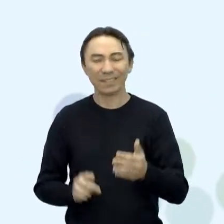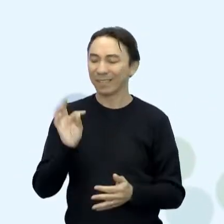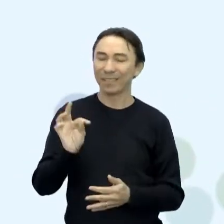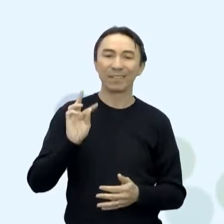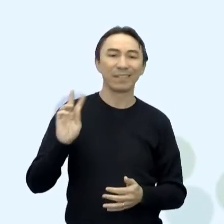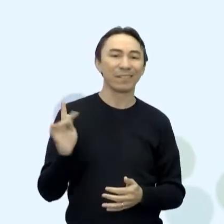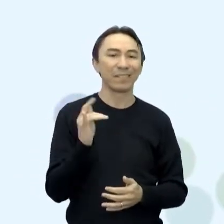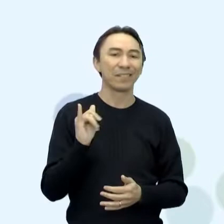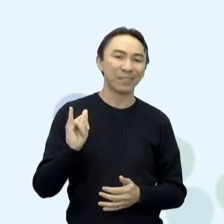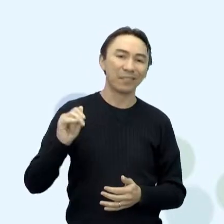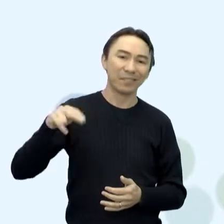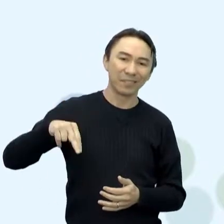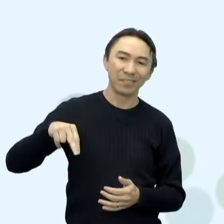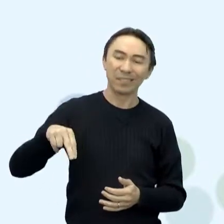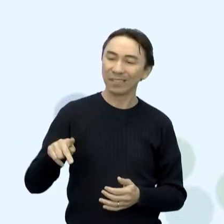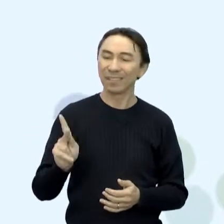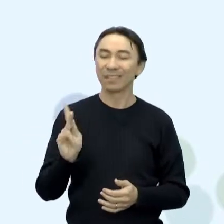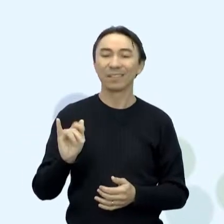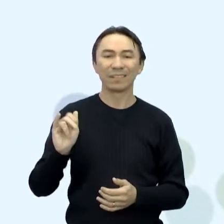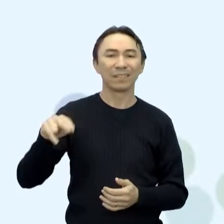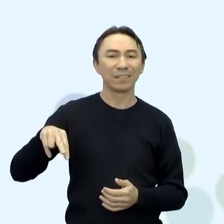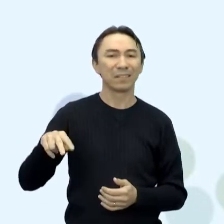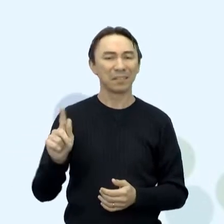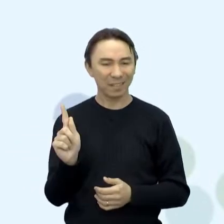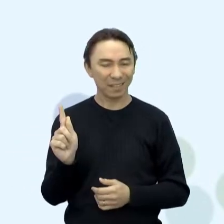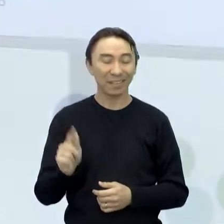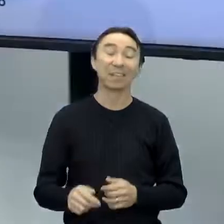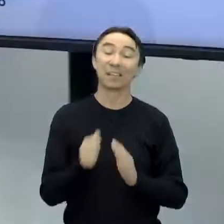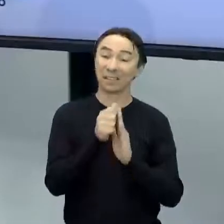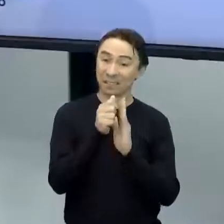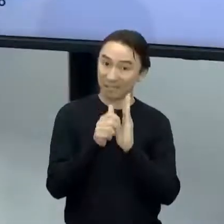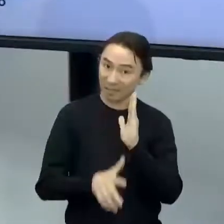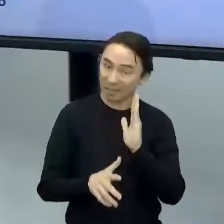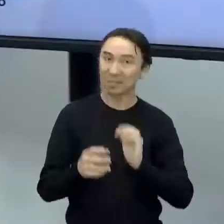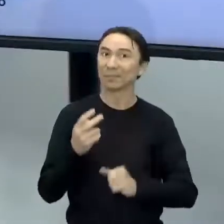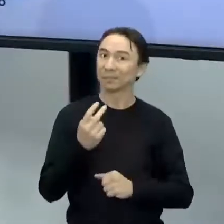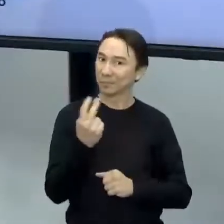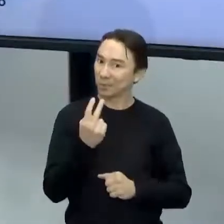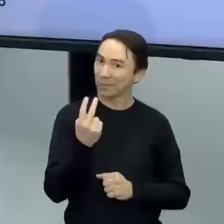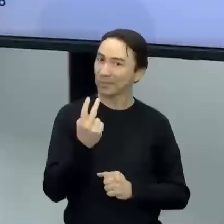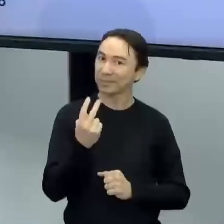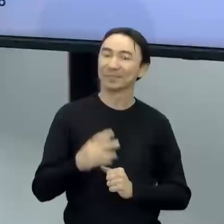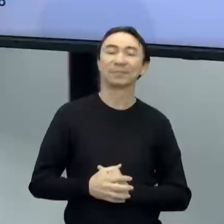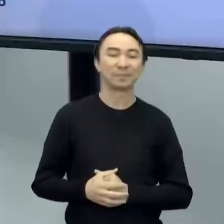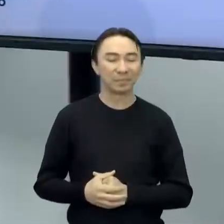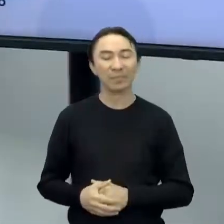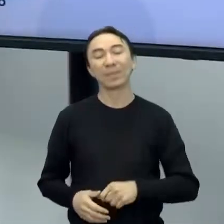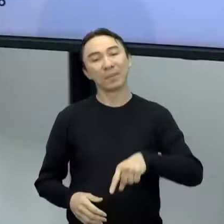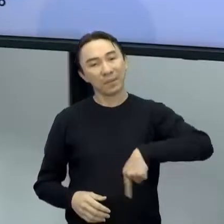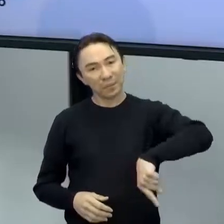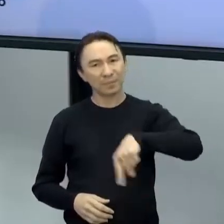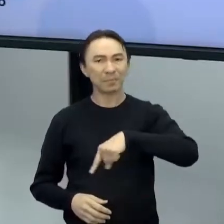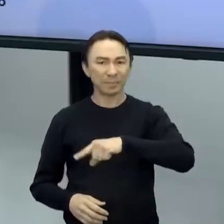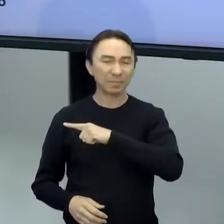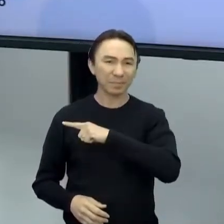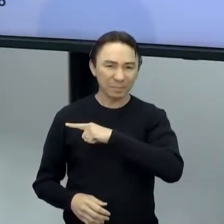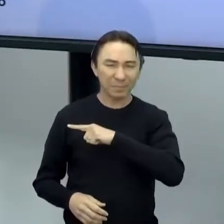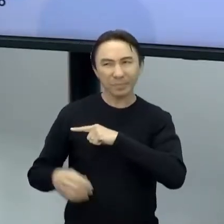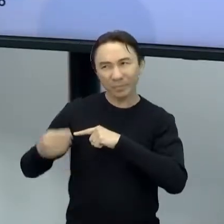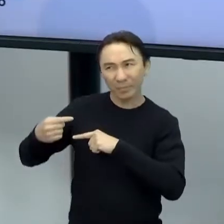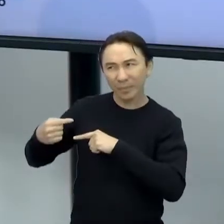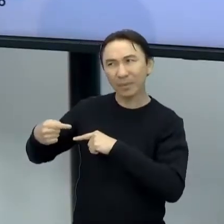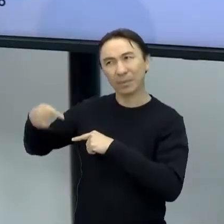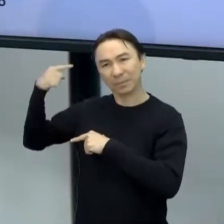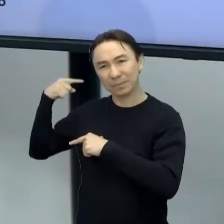participando da atividade 2. Estamos aí dando continuidade a essa atividade que começamos na quinta-feira da